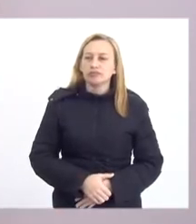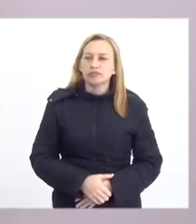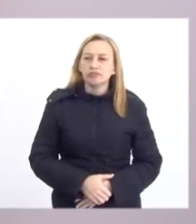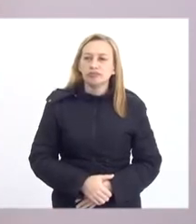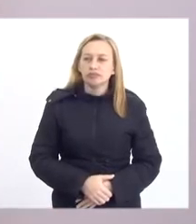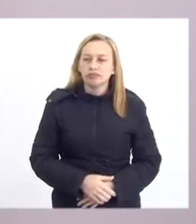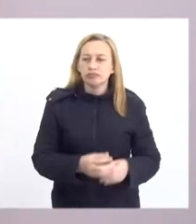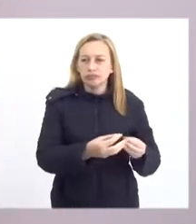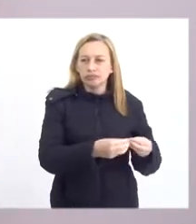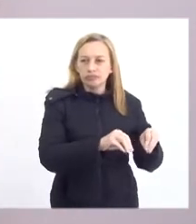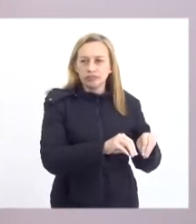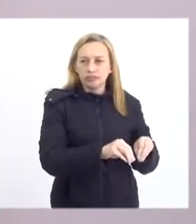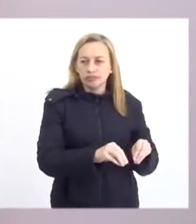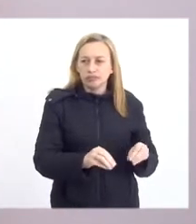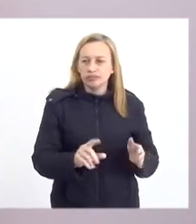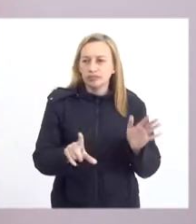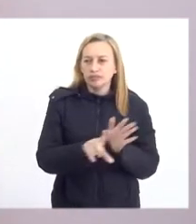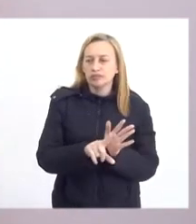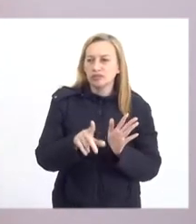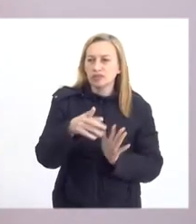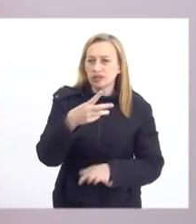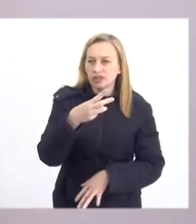Parecer pela prejudicabilidade pela lei